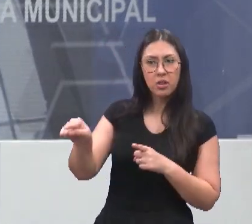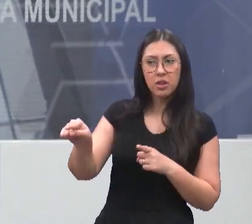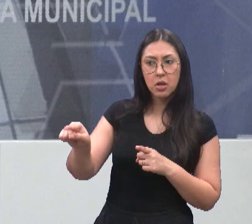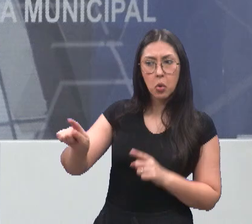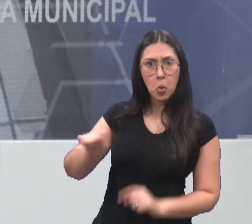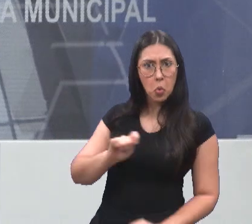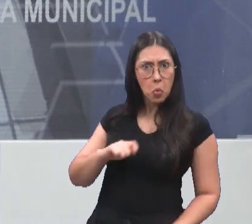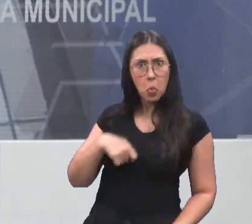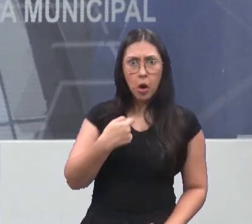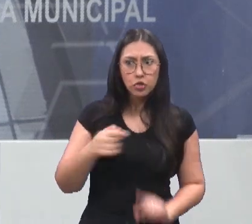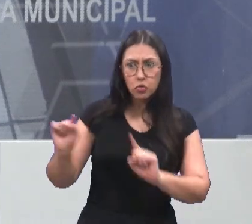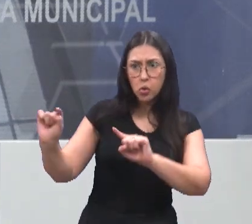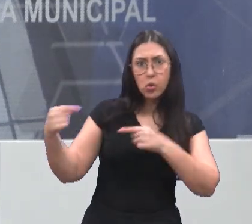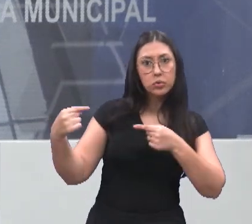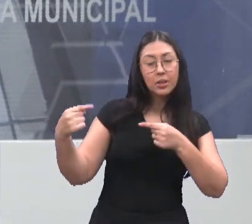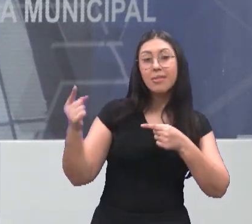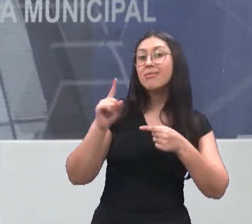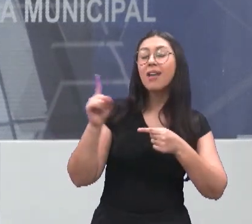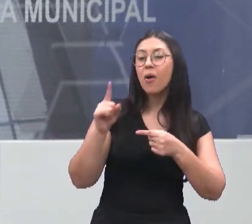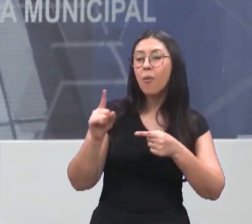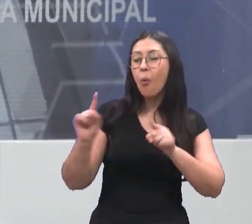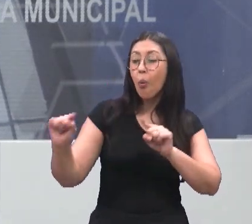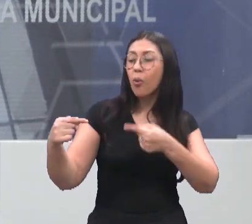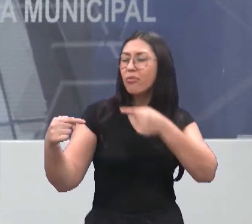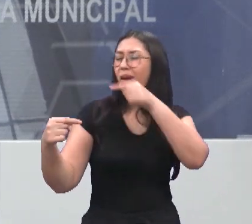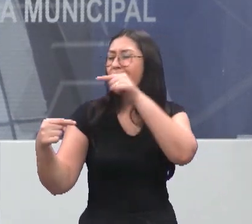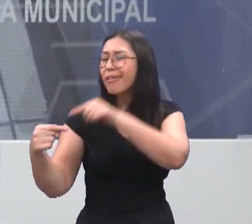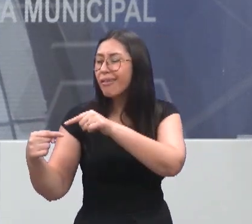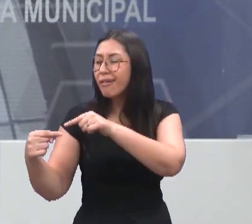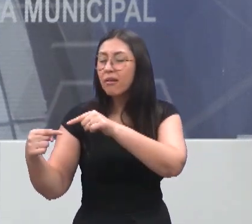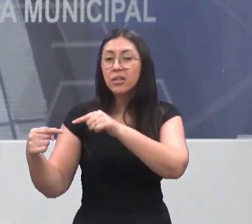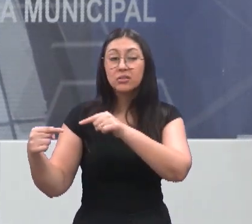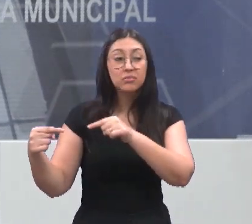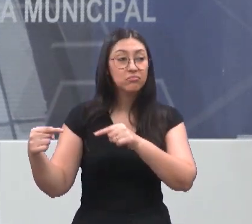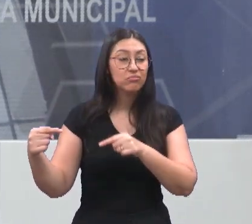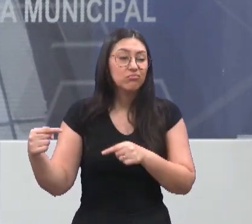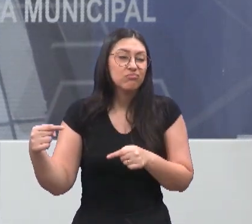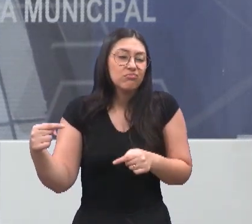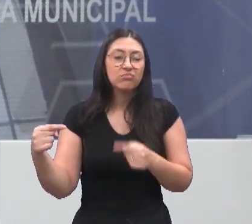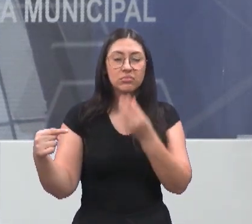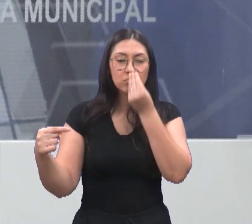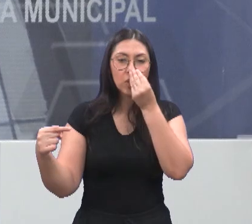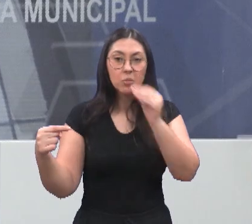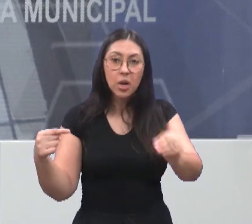O contrário do amor é a indiferença. Indiferença pela dor de um pai.